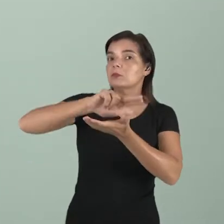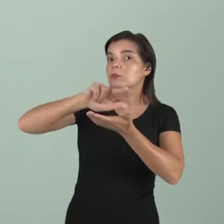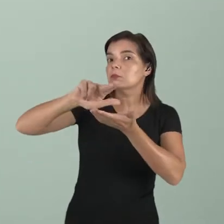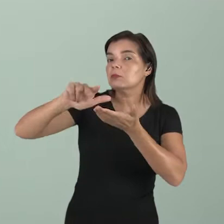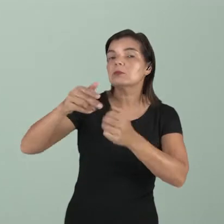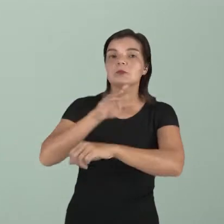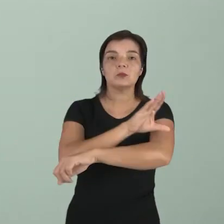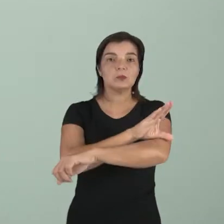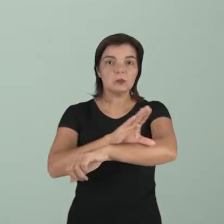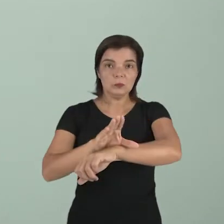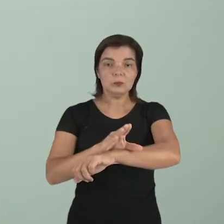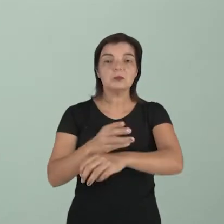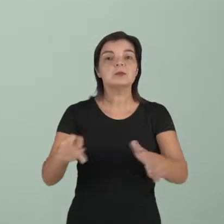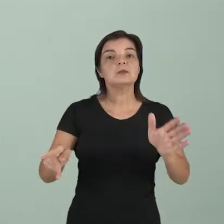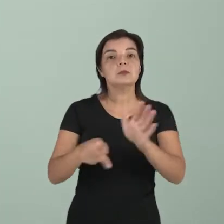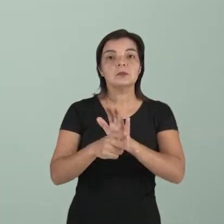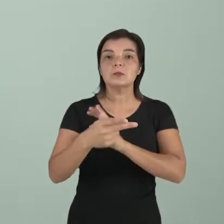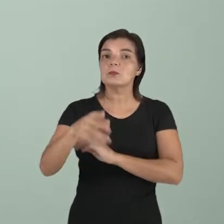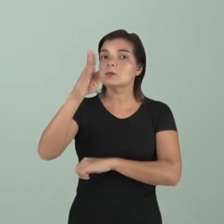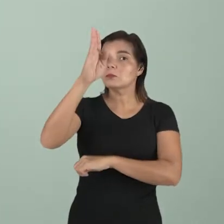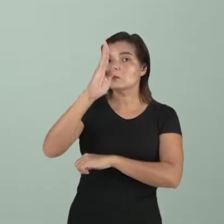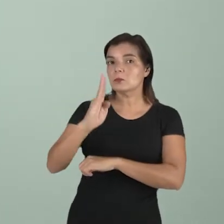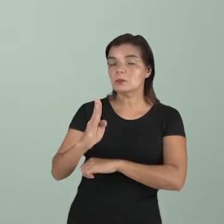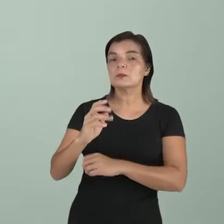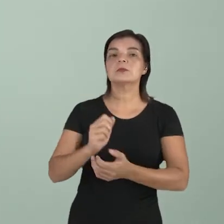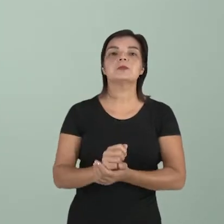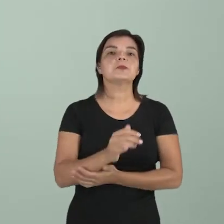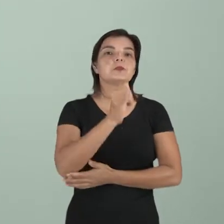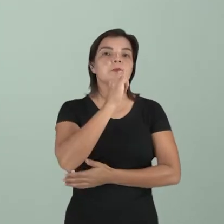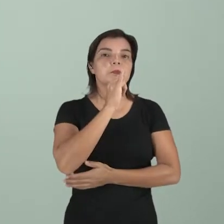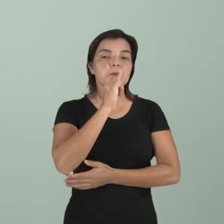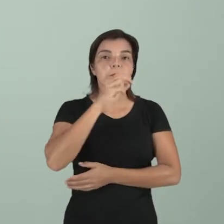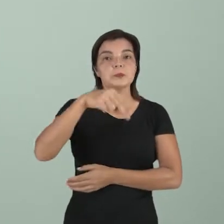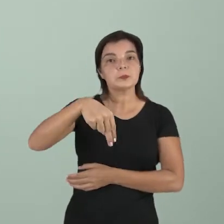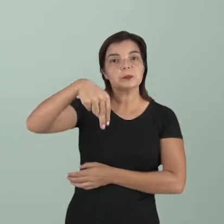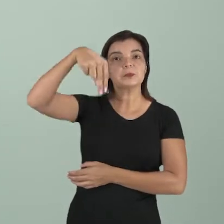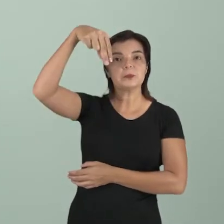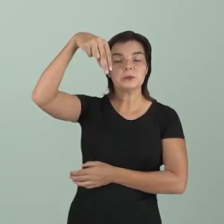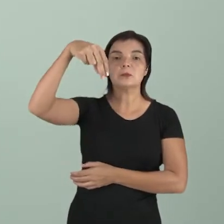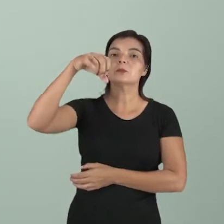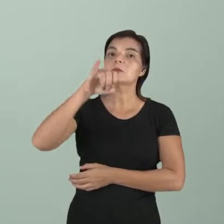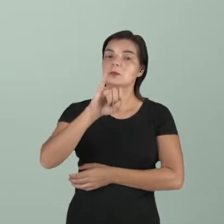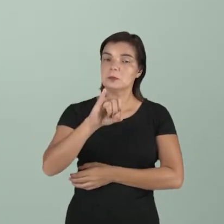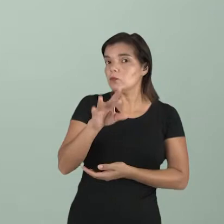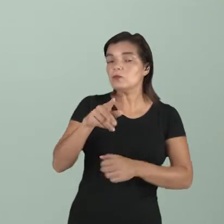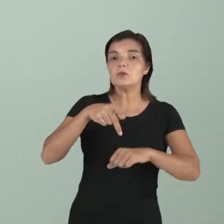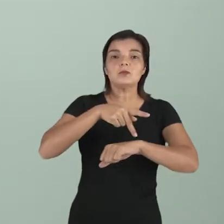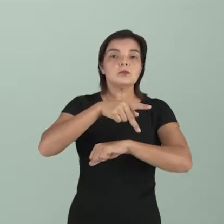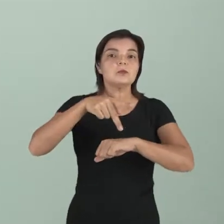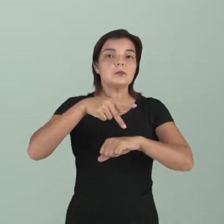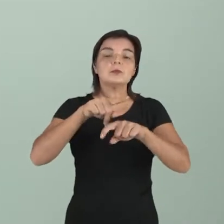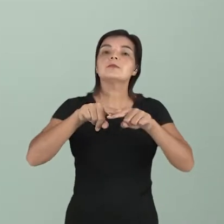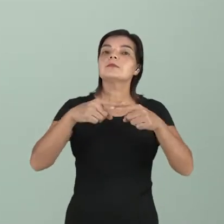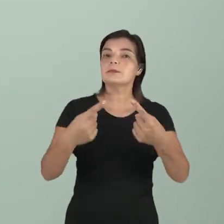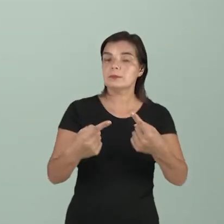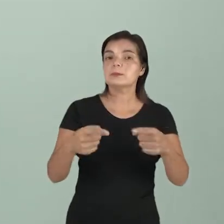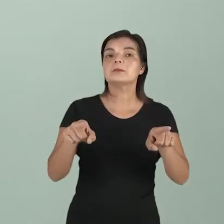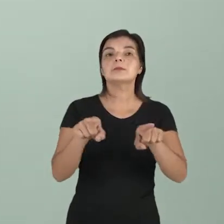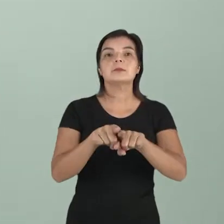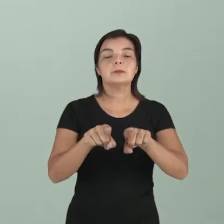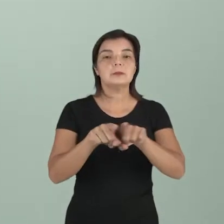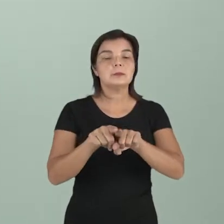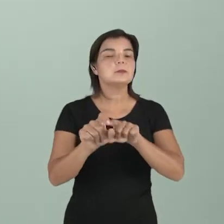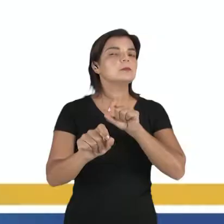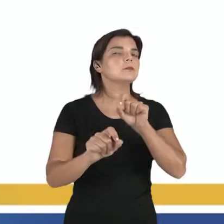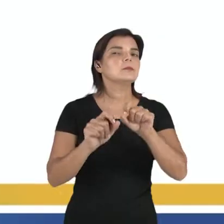diversidade que nós encontramos aqui. Por exemplo, nós estamos na região norte. Se nós sairmos para a região nordeste, nós